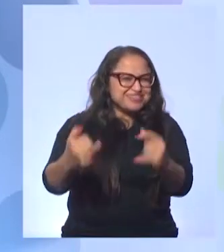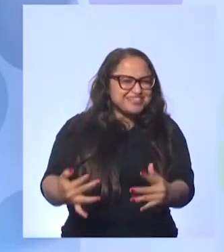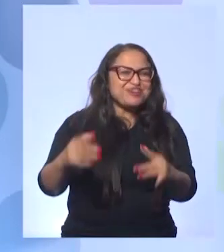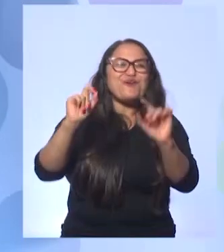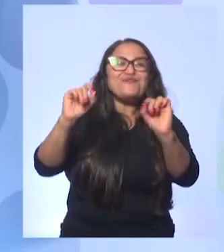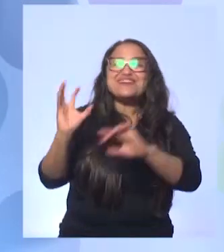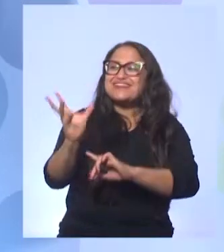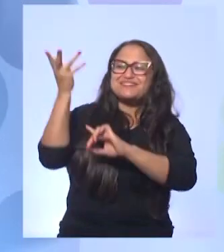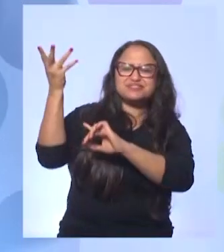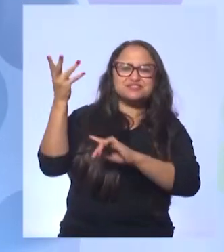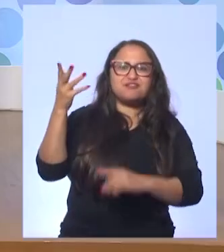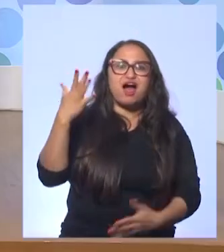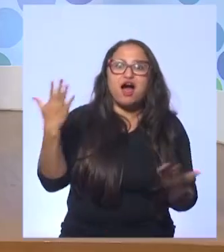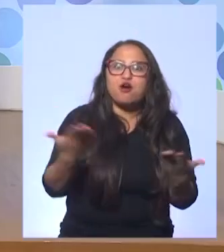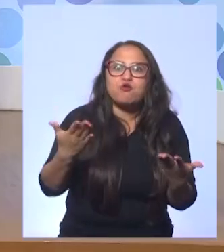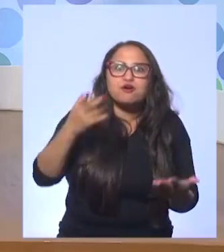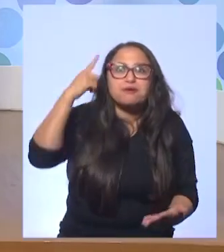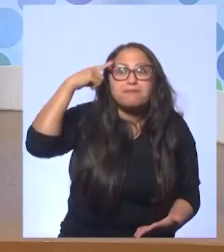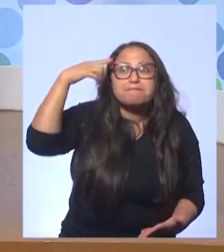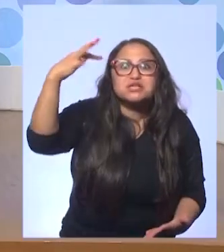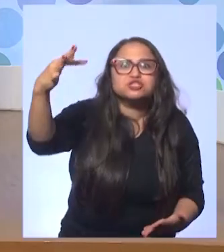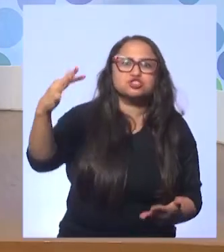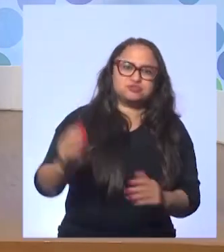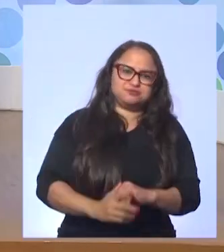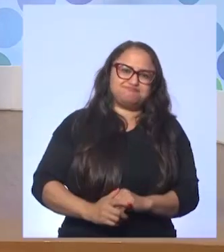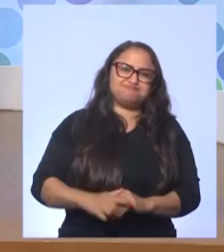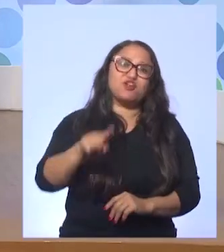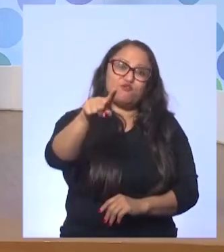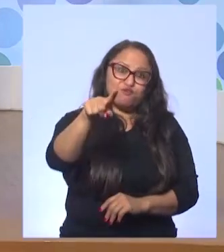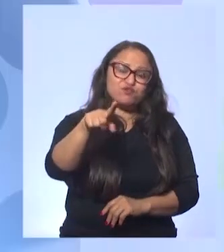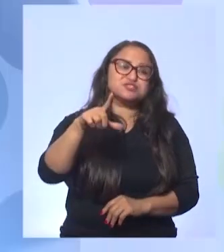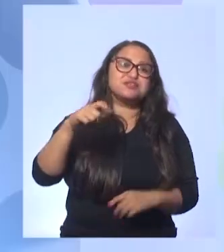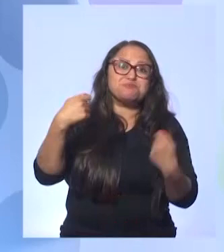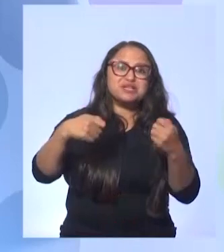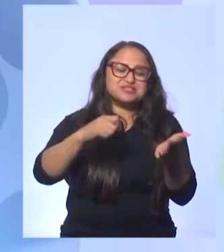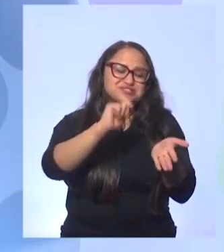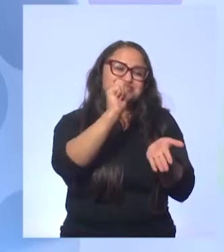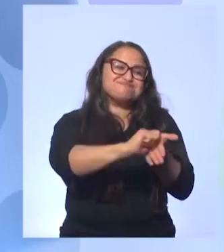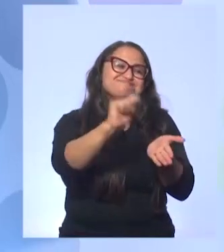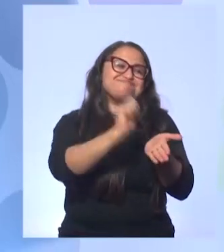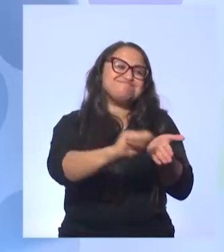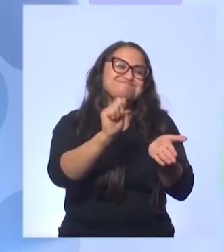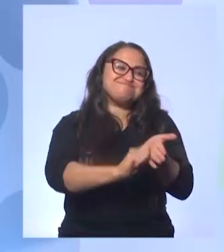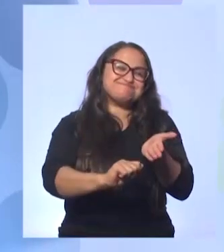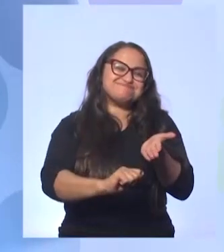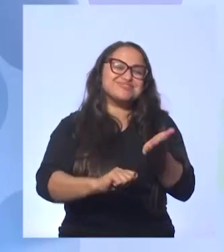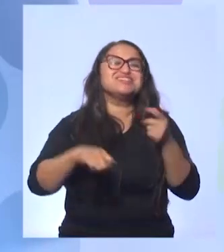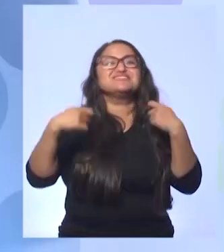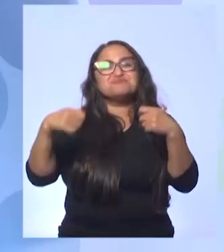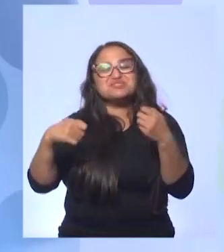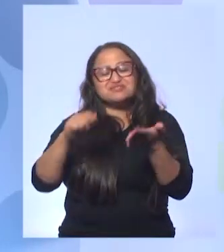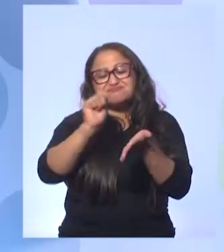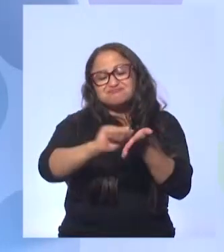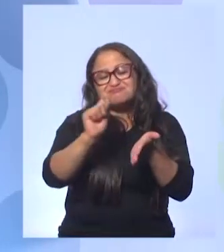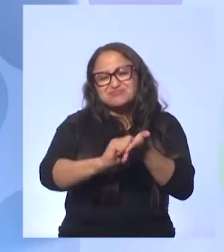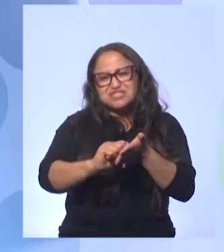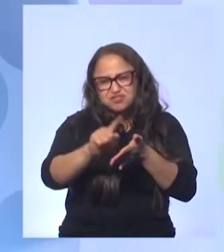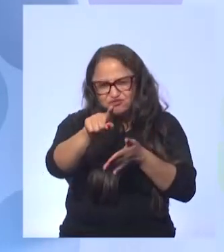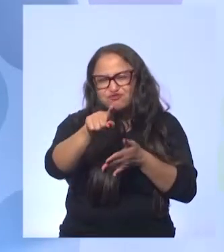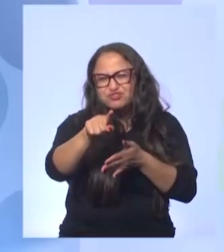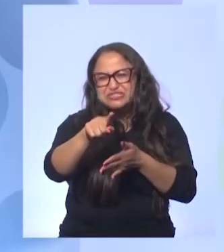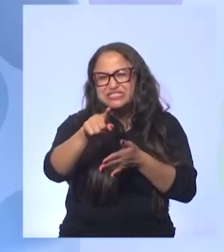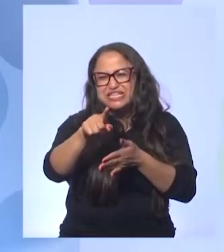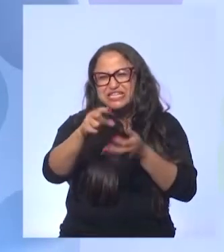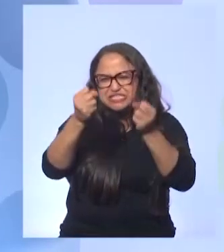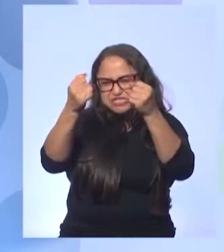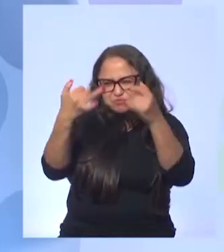Agora, imagine, professor Mauro, que você vai ter que passar isso para o papel. Opa! Você vai ter que transcrever. Será que você falaria da